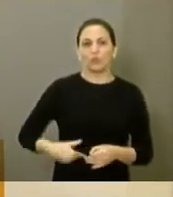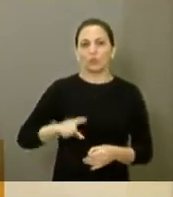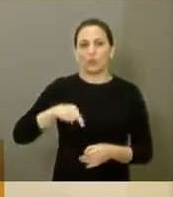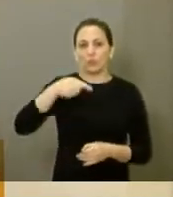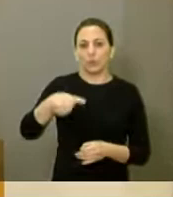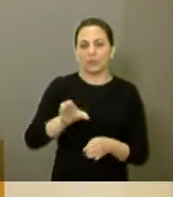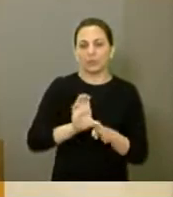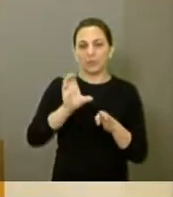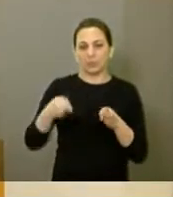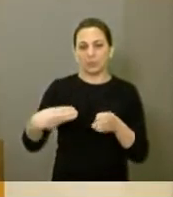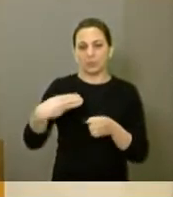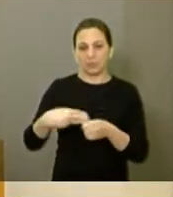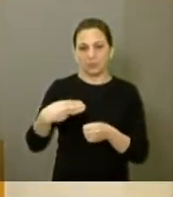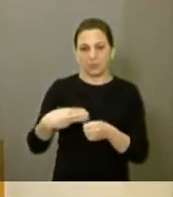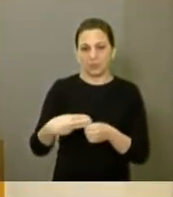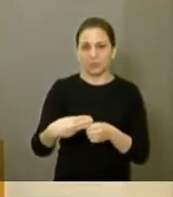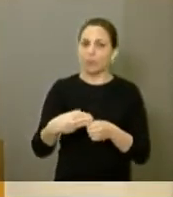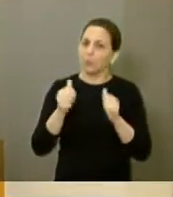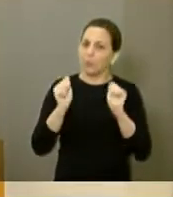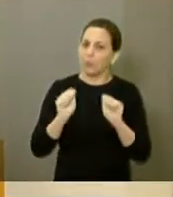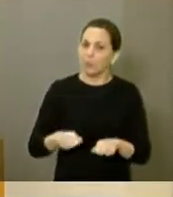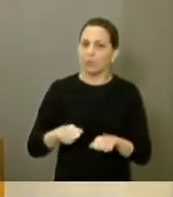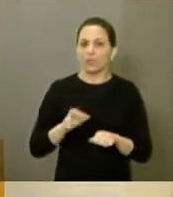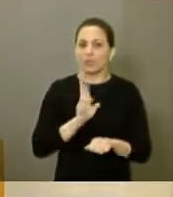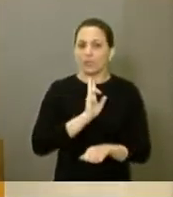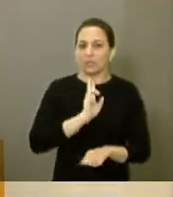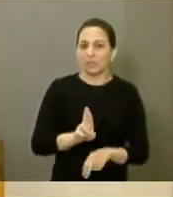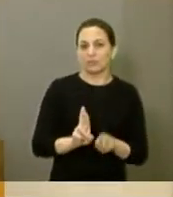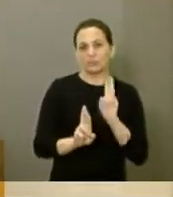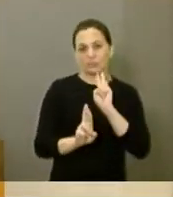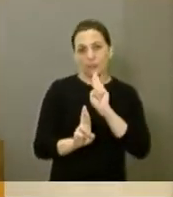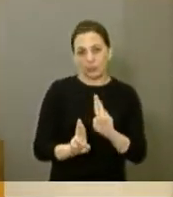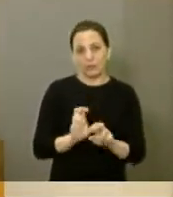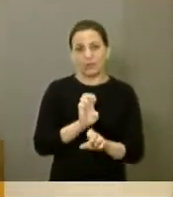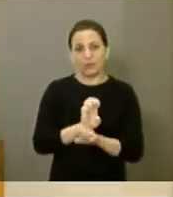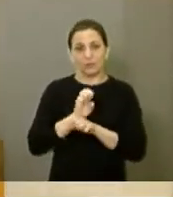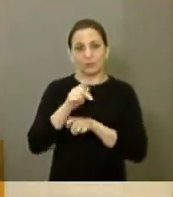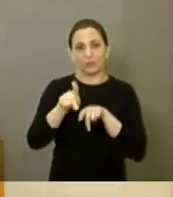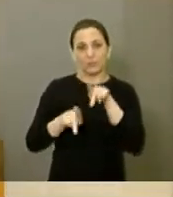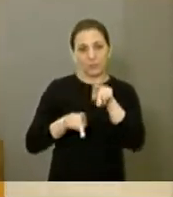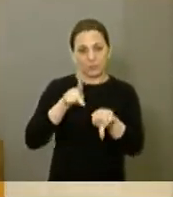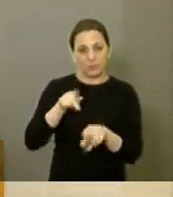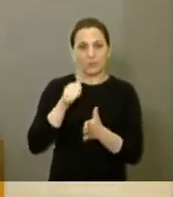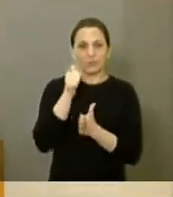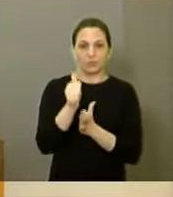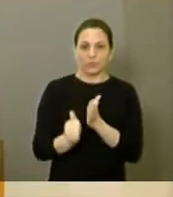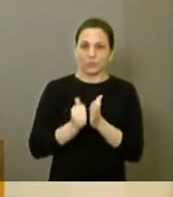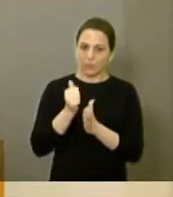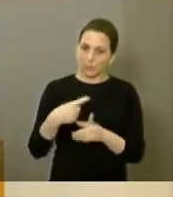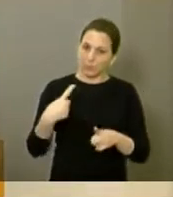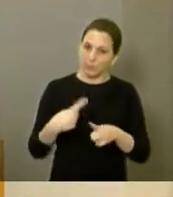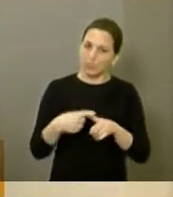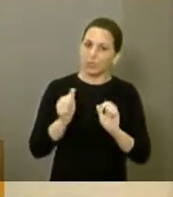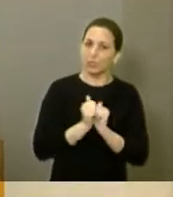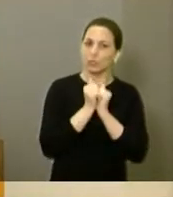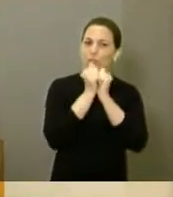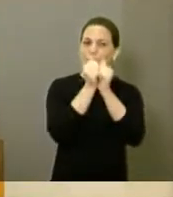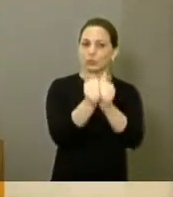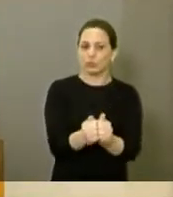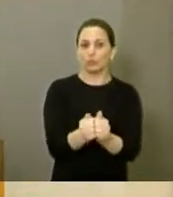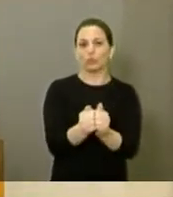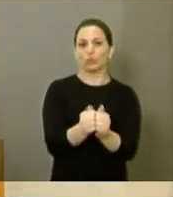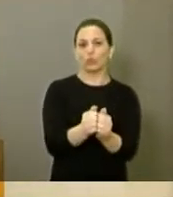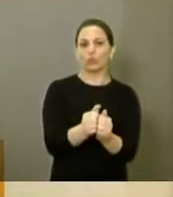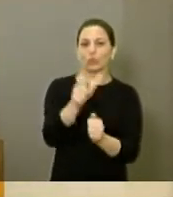municipal possam de fato corresponder um pouco mais a expectativa das pessoas para que juntos né sociedade